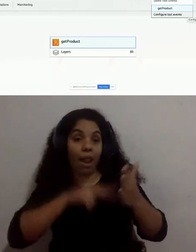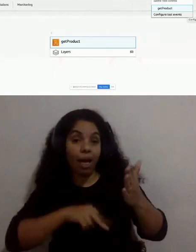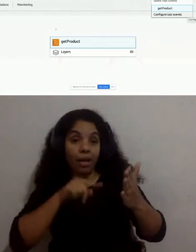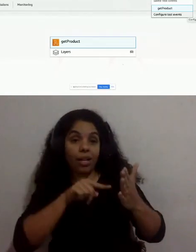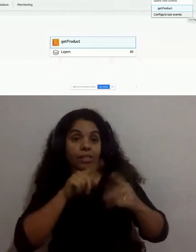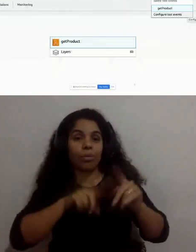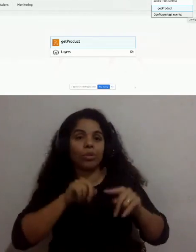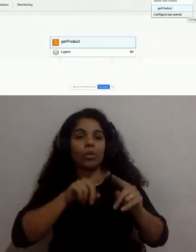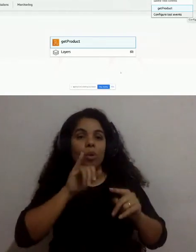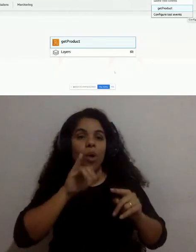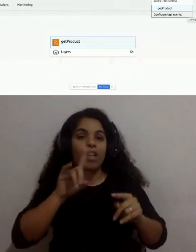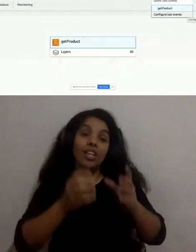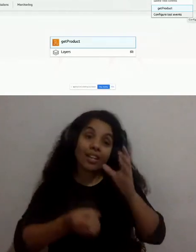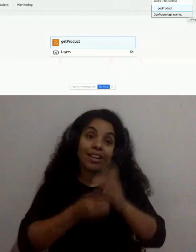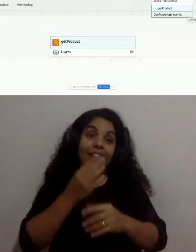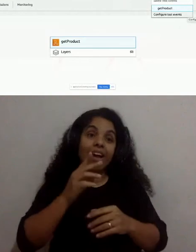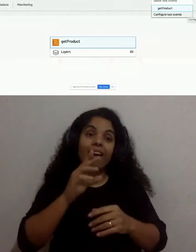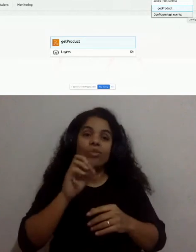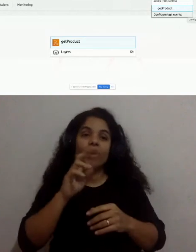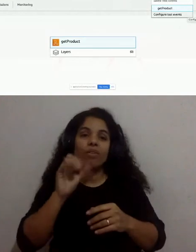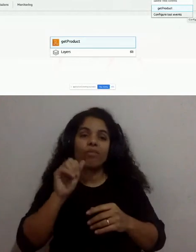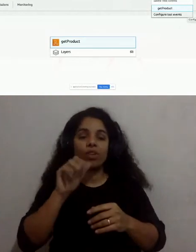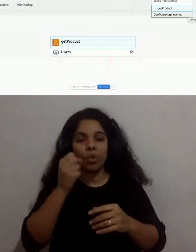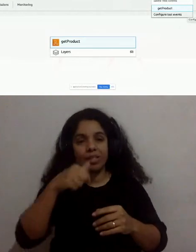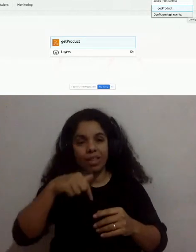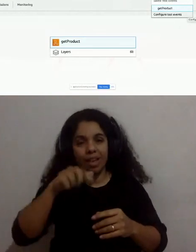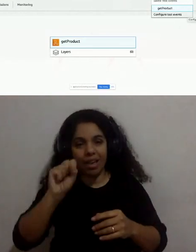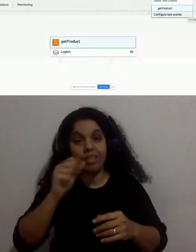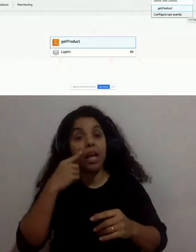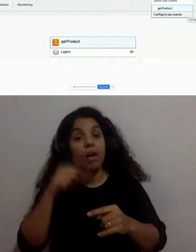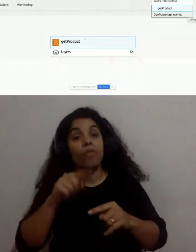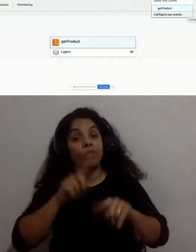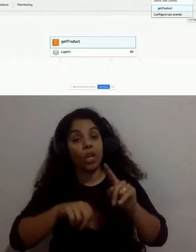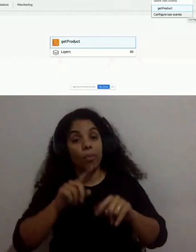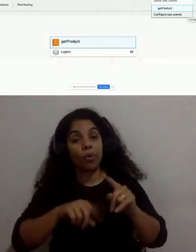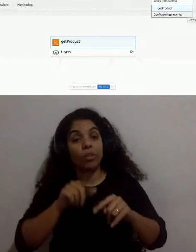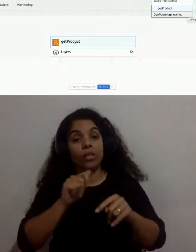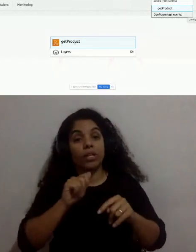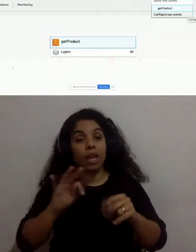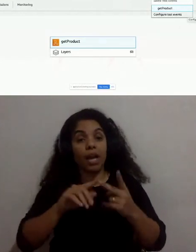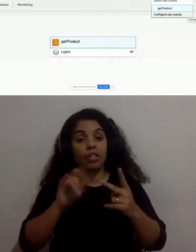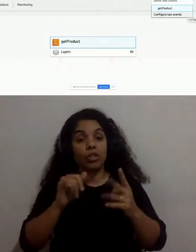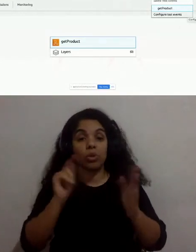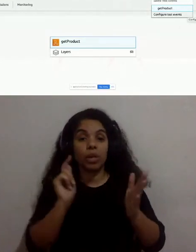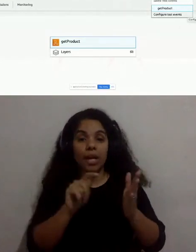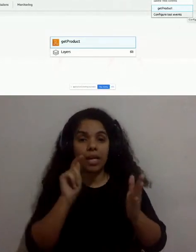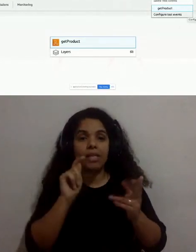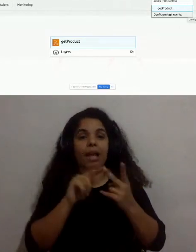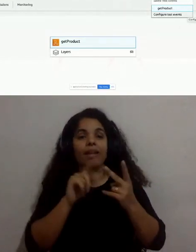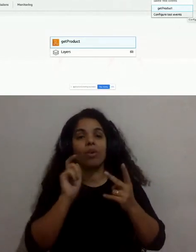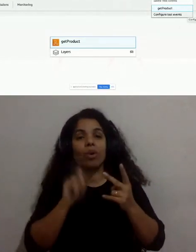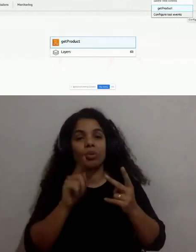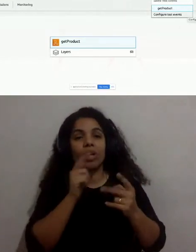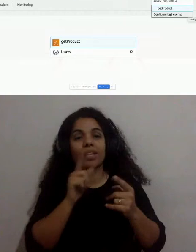criando um evento no SQS. Eu venho aqui no produto, get product, clico nele, quando eu clico nele,